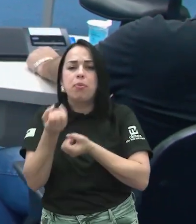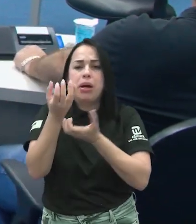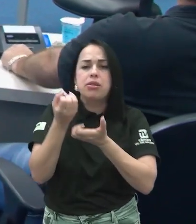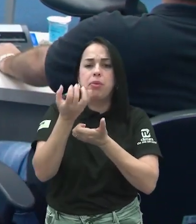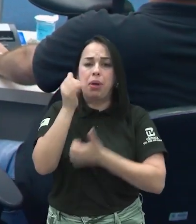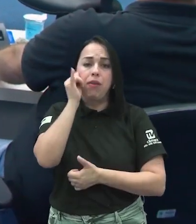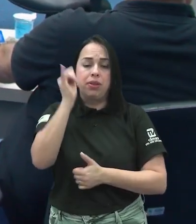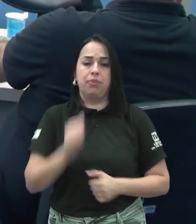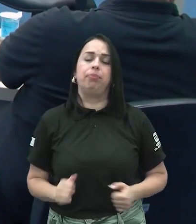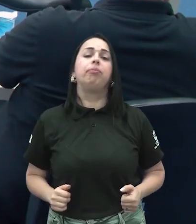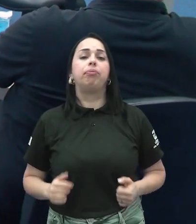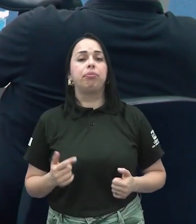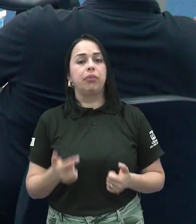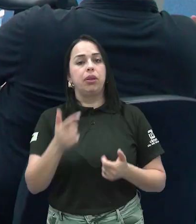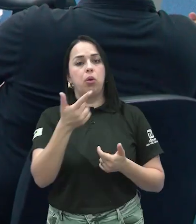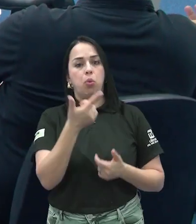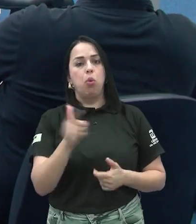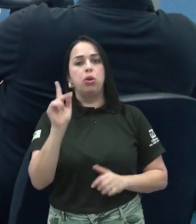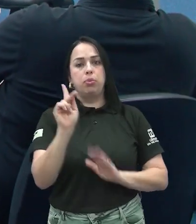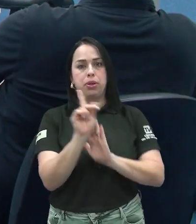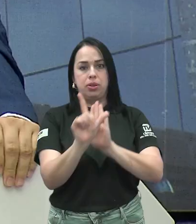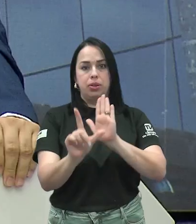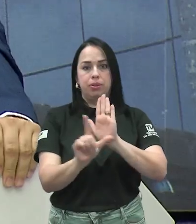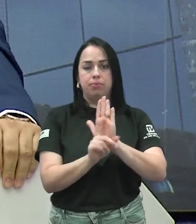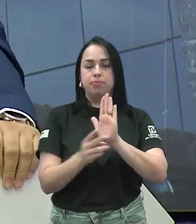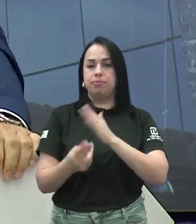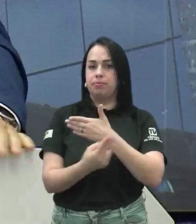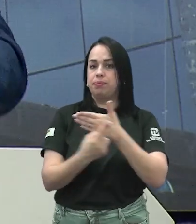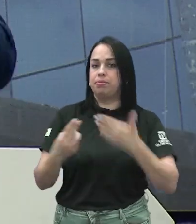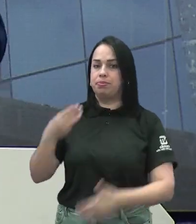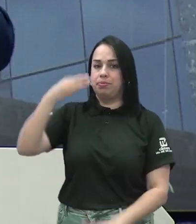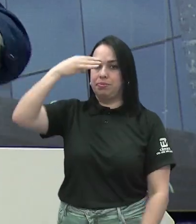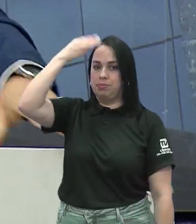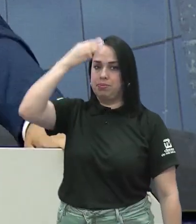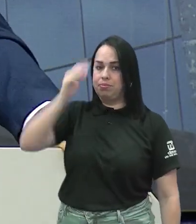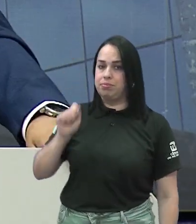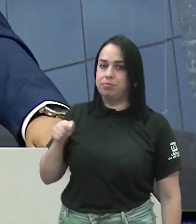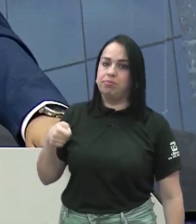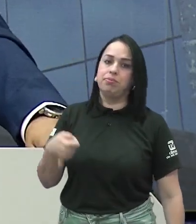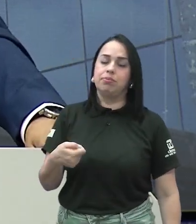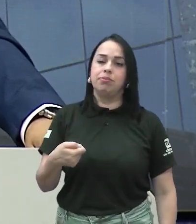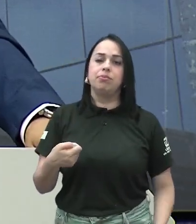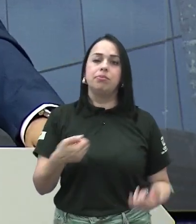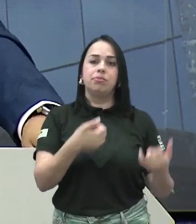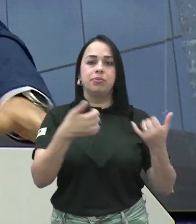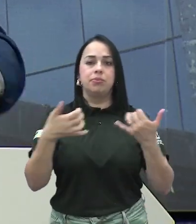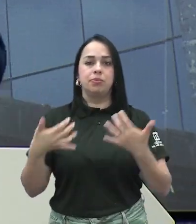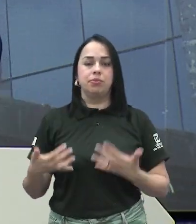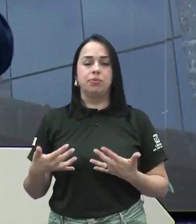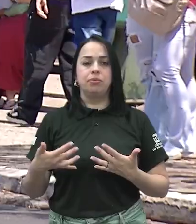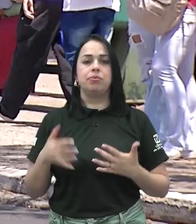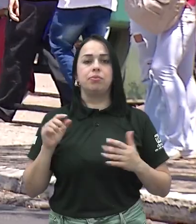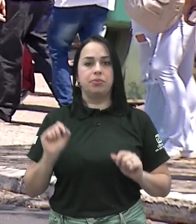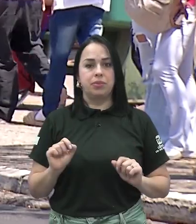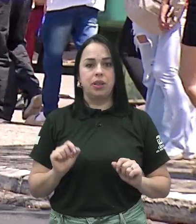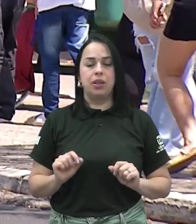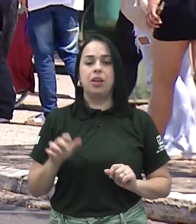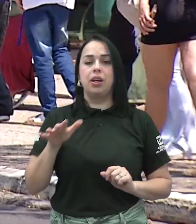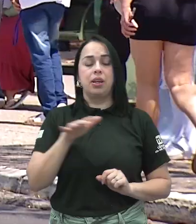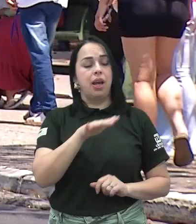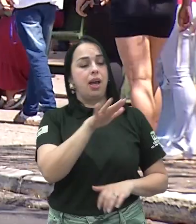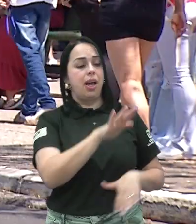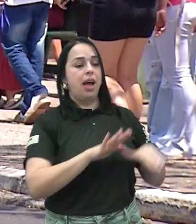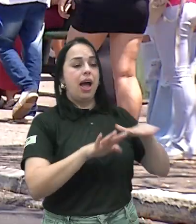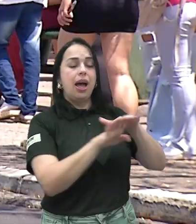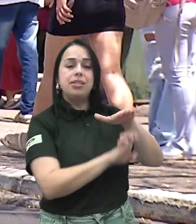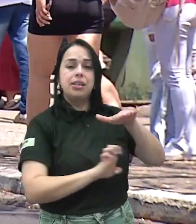tema da mobilidade, outro projeto aprovado, este de autoria do vereador Milton Vieira Filho, prevê oferecer à